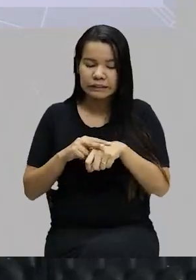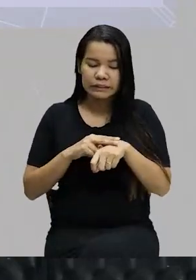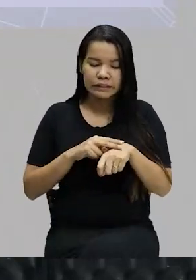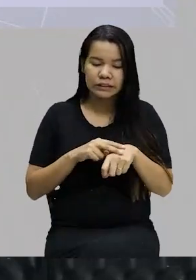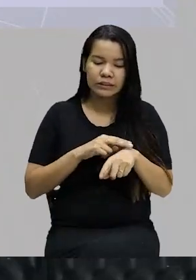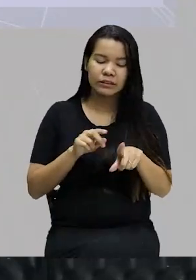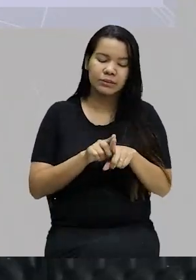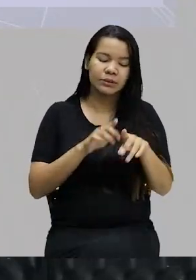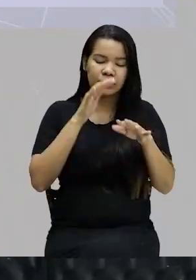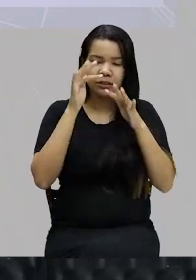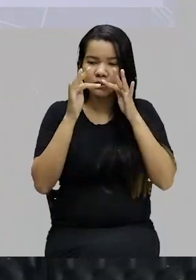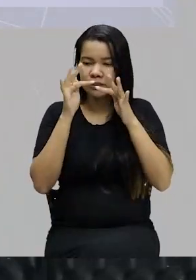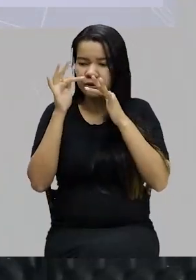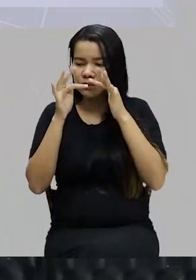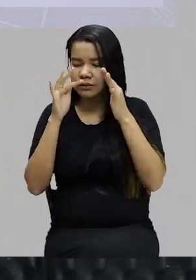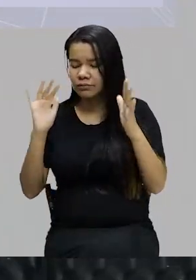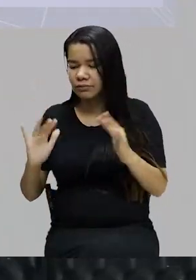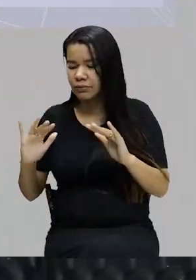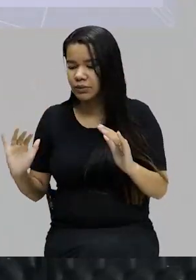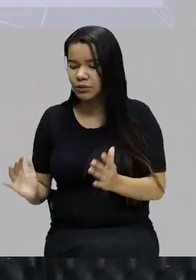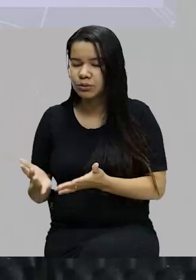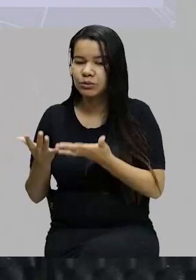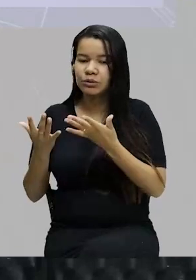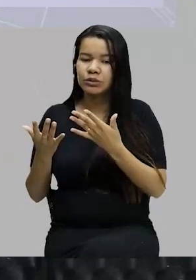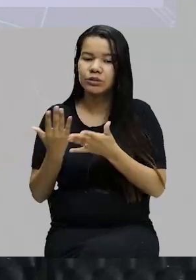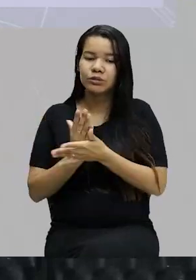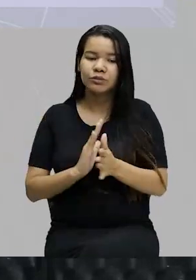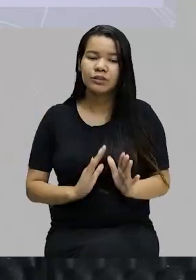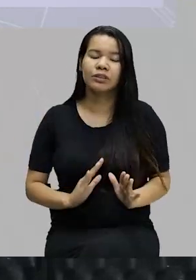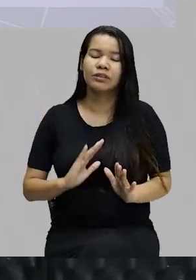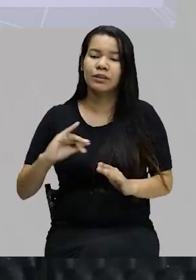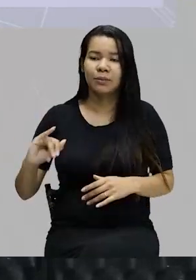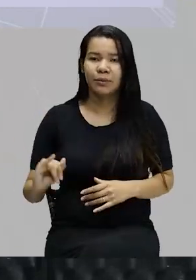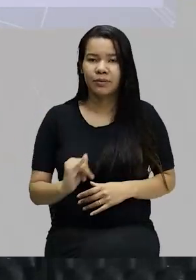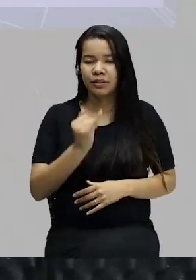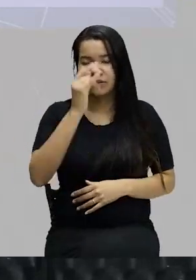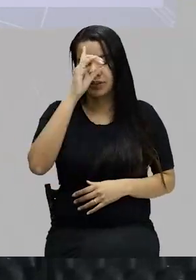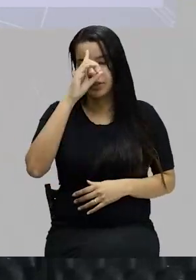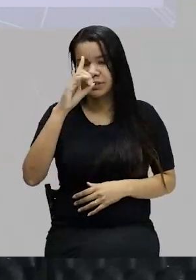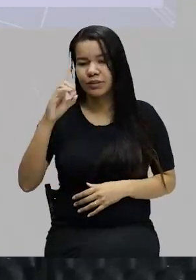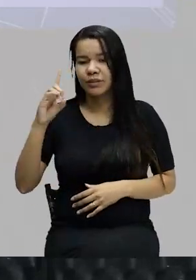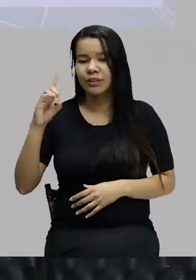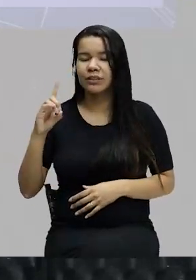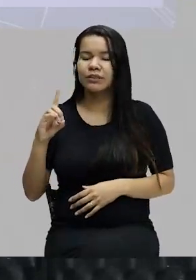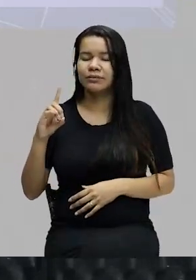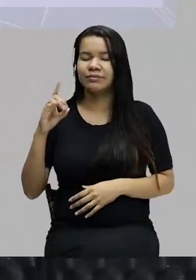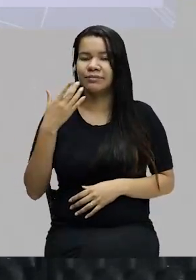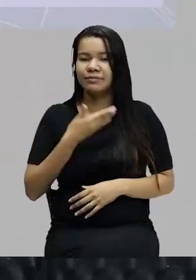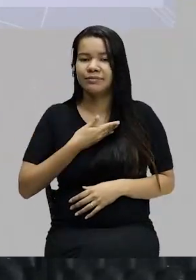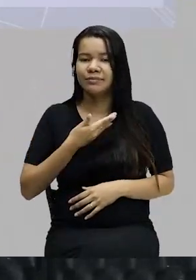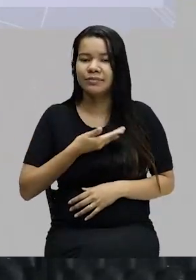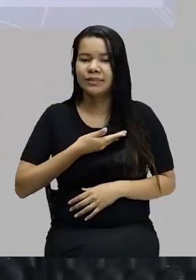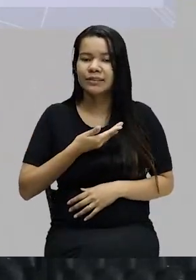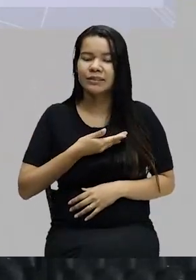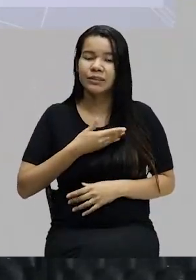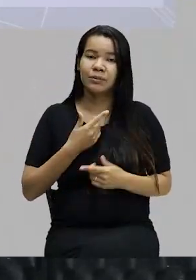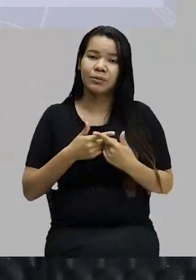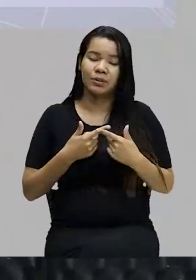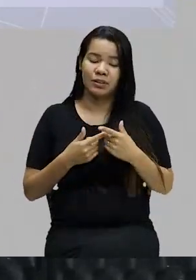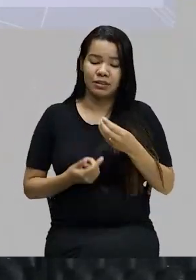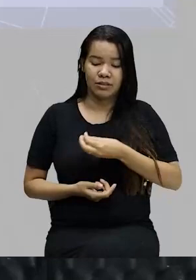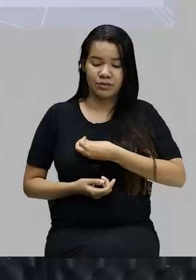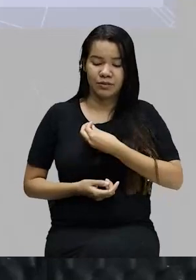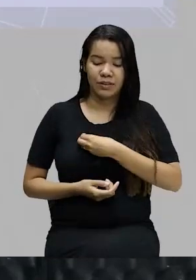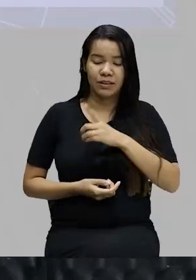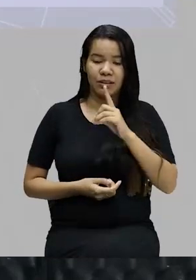flores, vai enaltecendo tudo, e por final ele diz carpe diem, amigos. O que significa isso? Aproveite o dia, porque a vida ela é